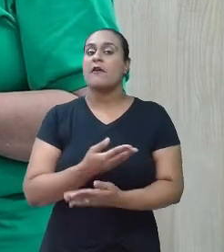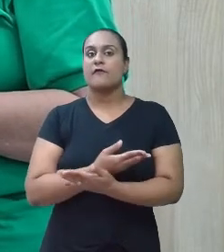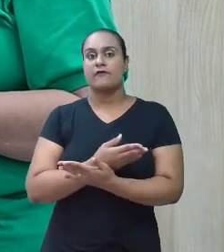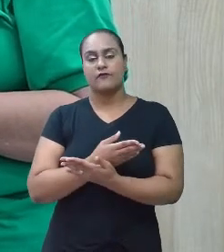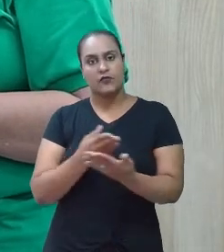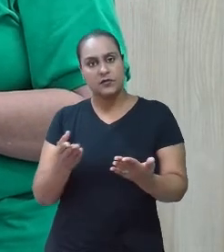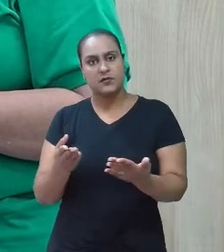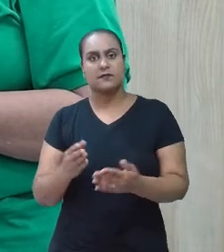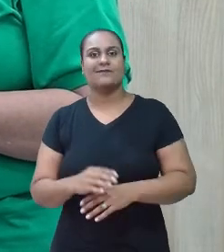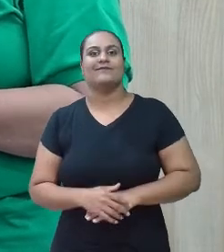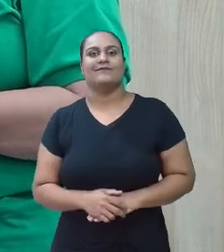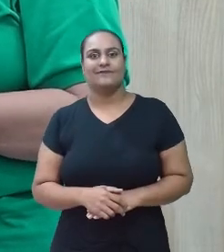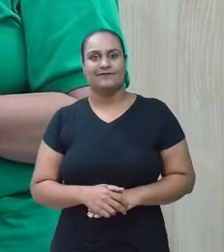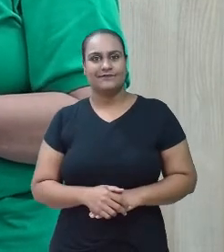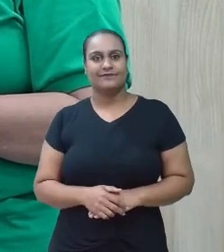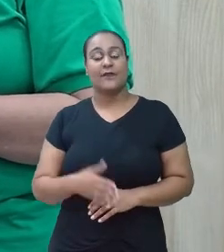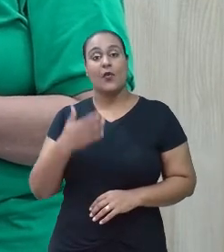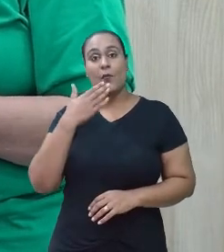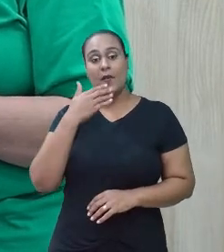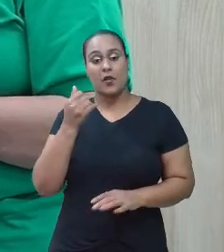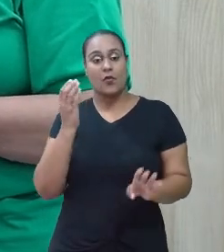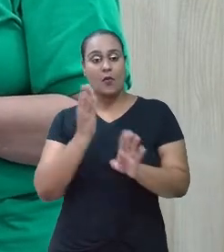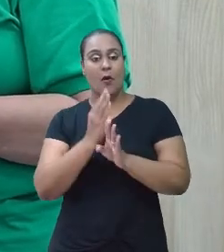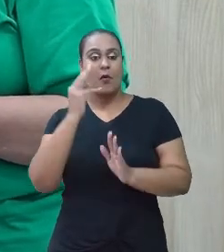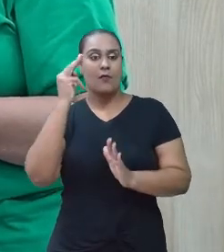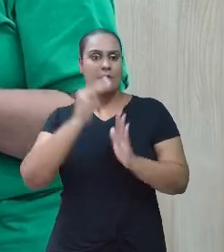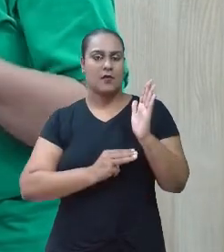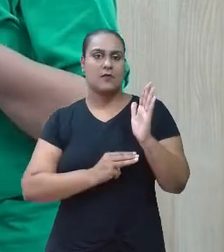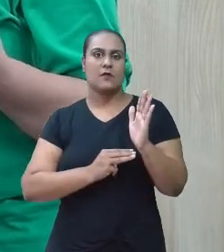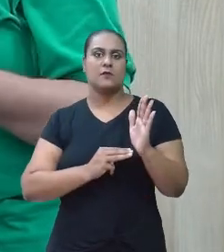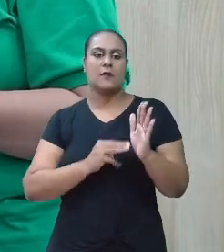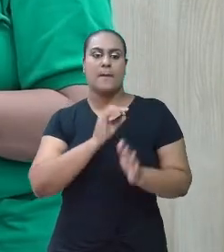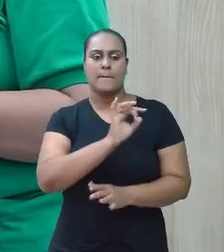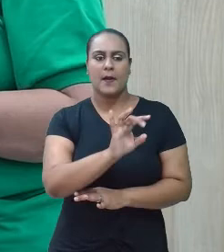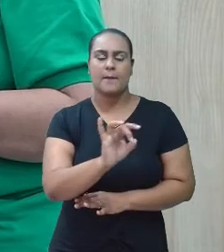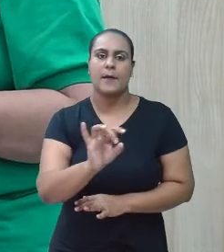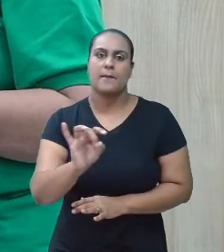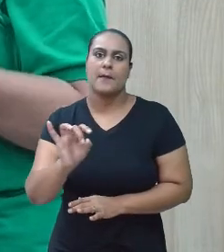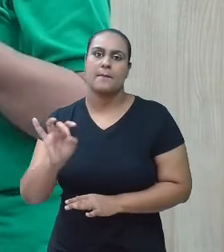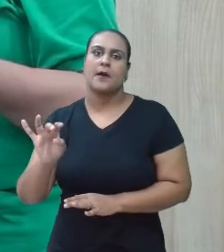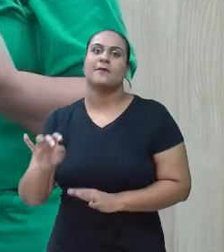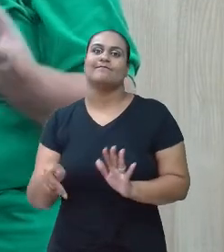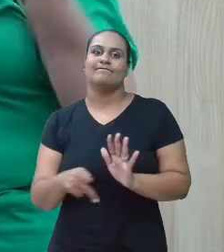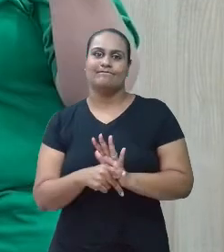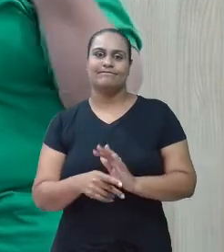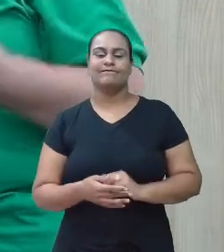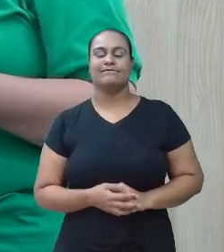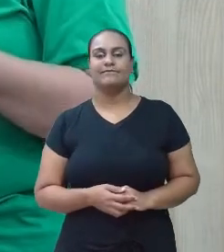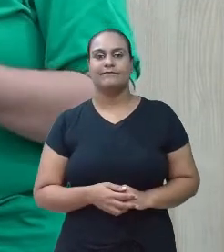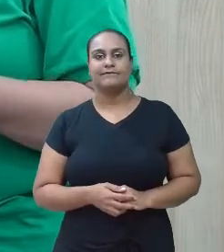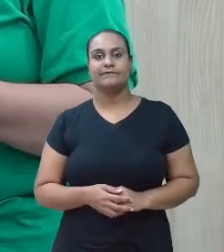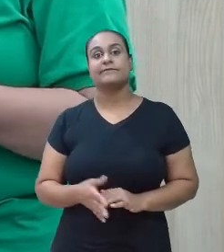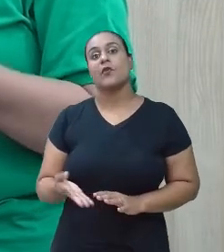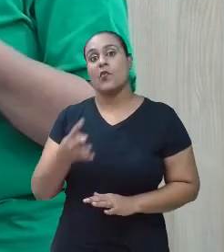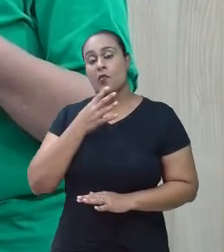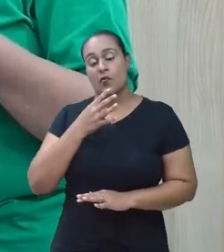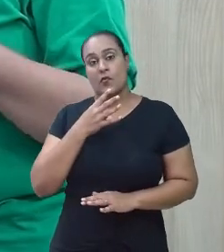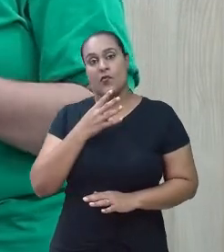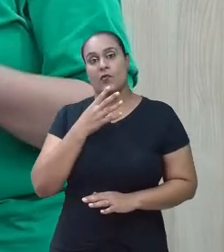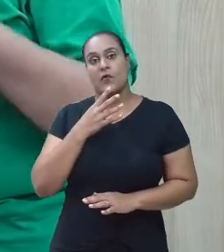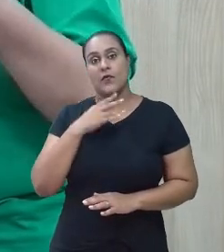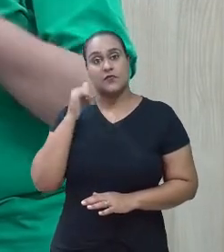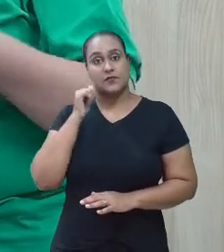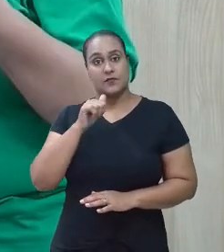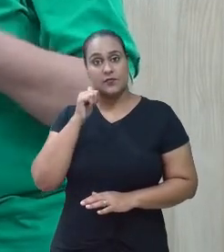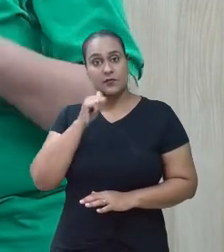né, o melhor método para cada uma das mulheres. Então, como eu disse, eu conheço, né,